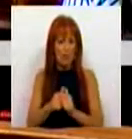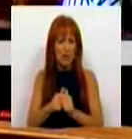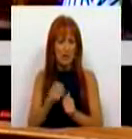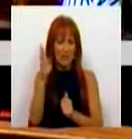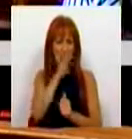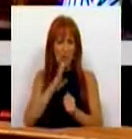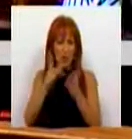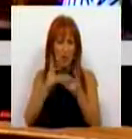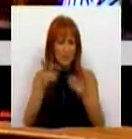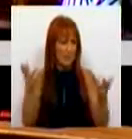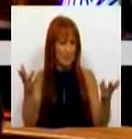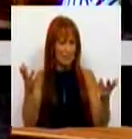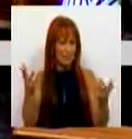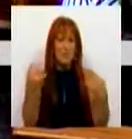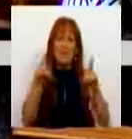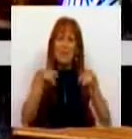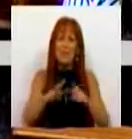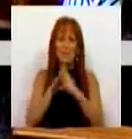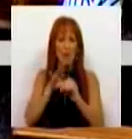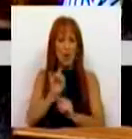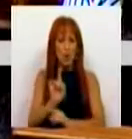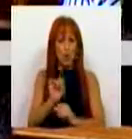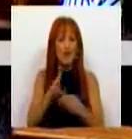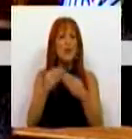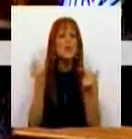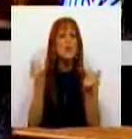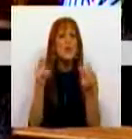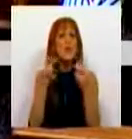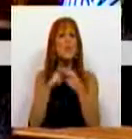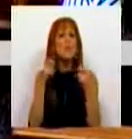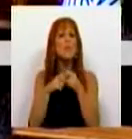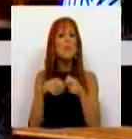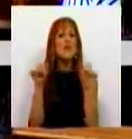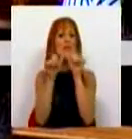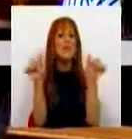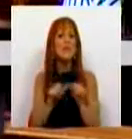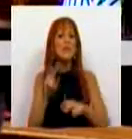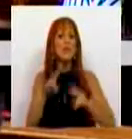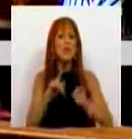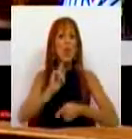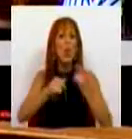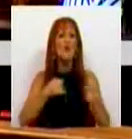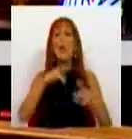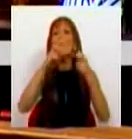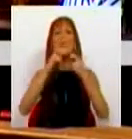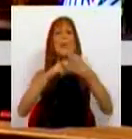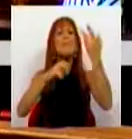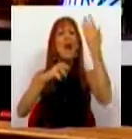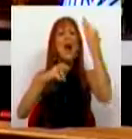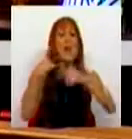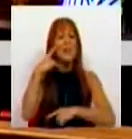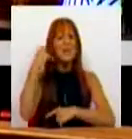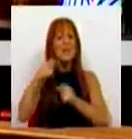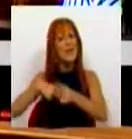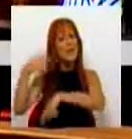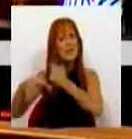da execução orçamental. Mas é também um modelo que resolve problemas no sistema financeiro. Aqueles problemas que foram